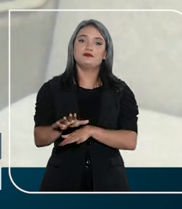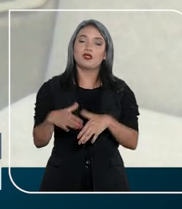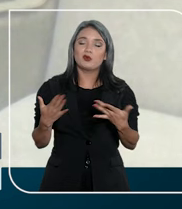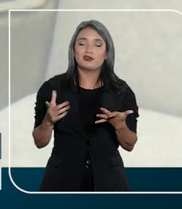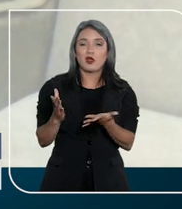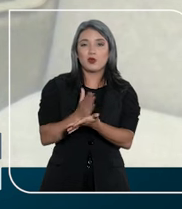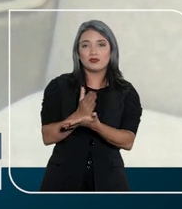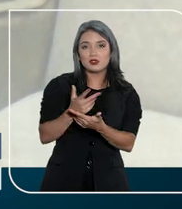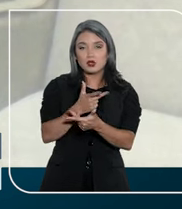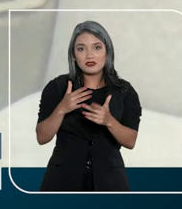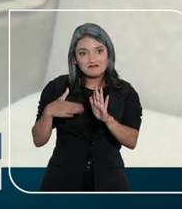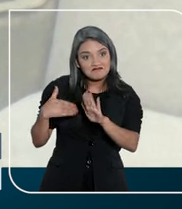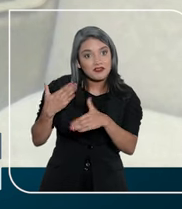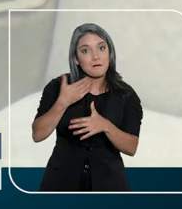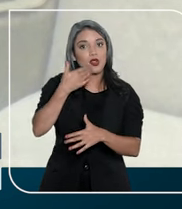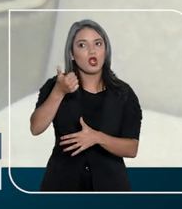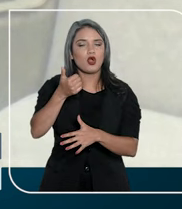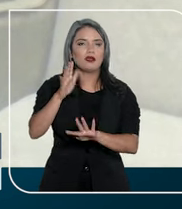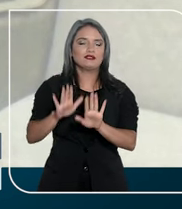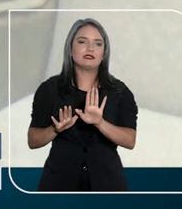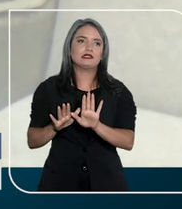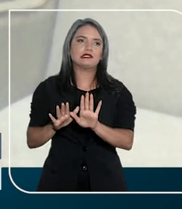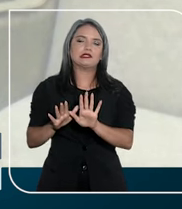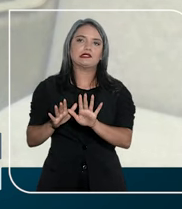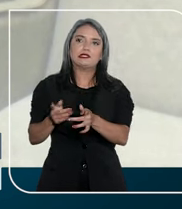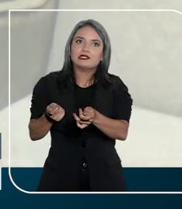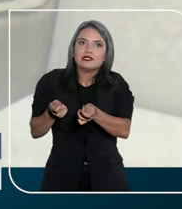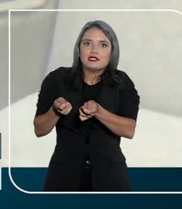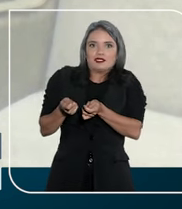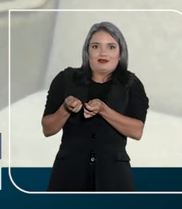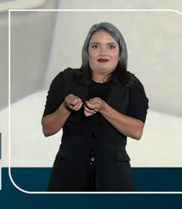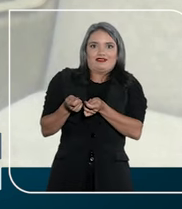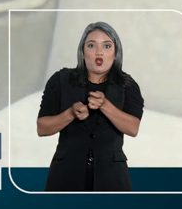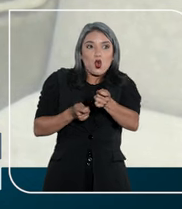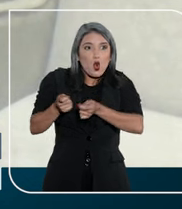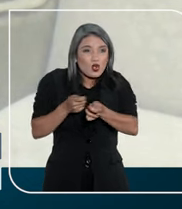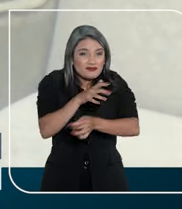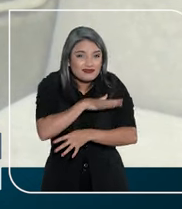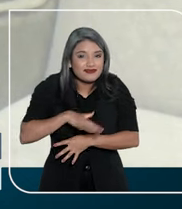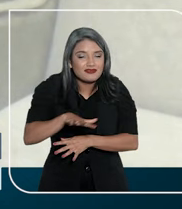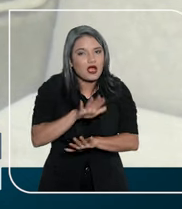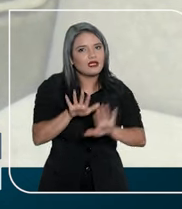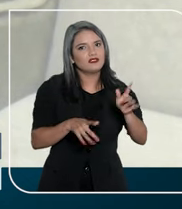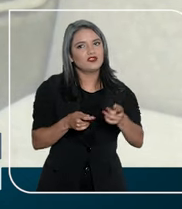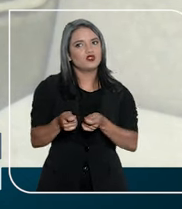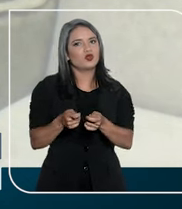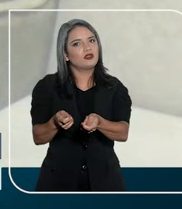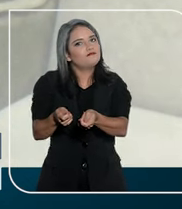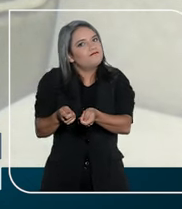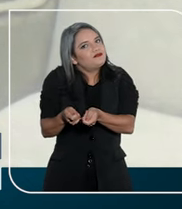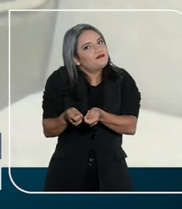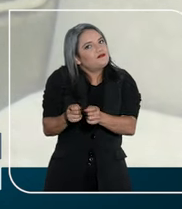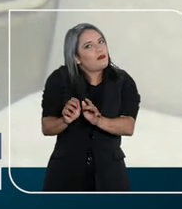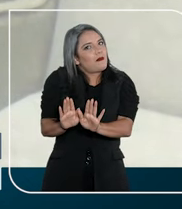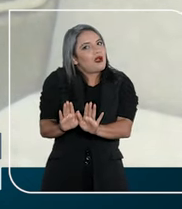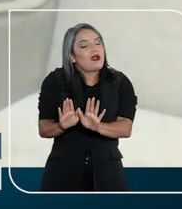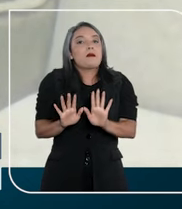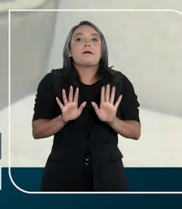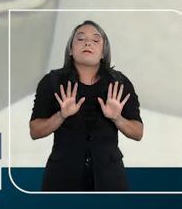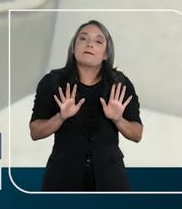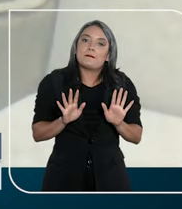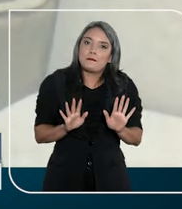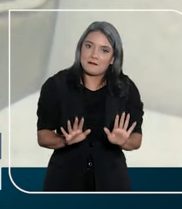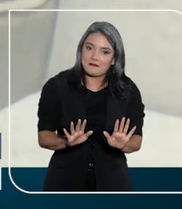retrocessos. Então, ora se admite um controle mais amplo, ora um controle mais restrito. Mas o que é inegável é